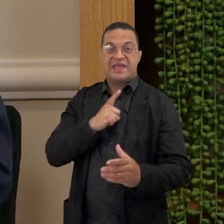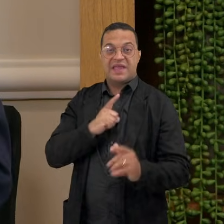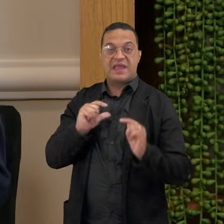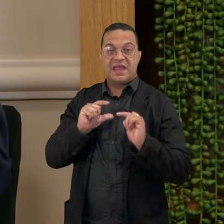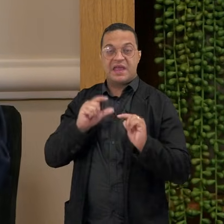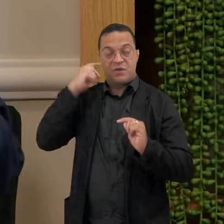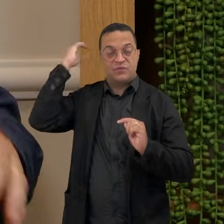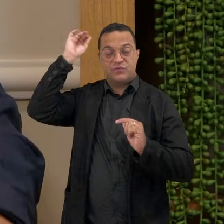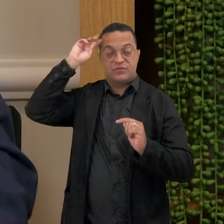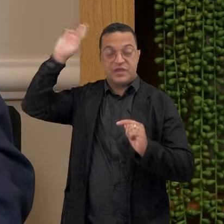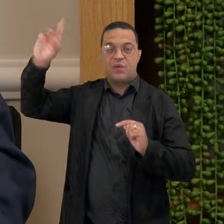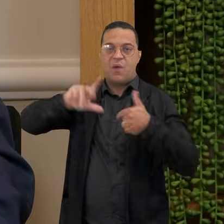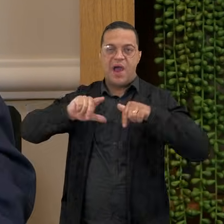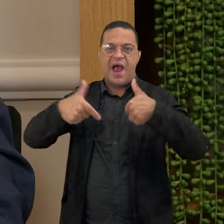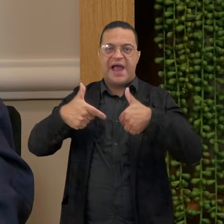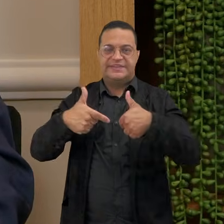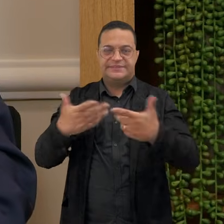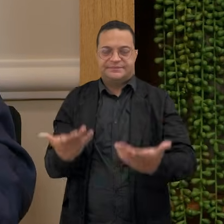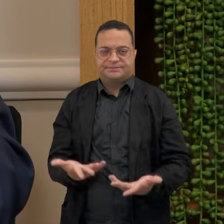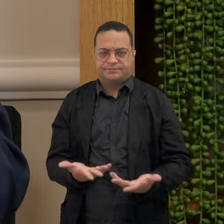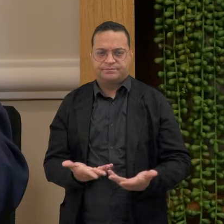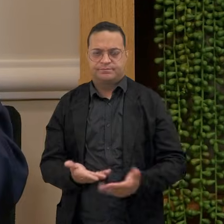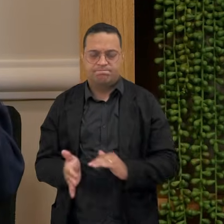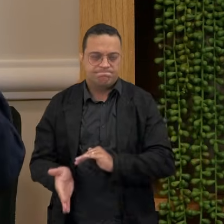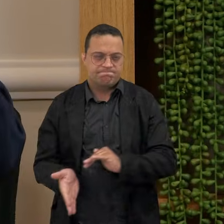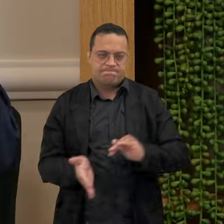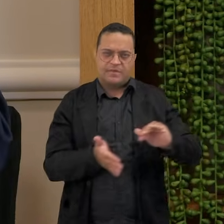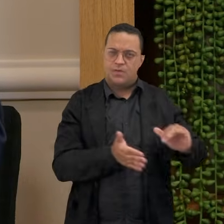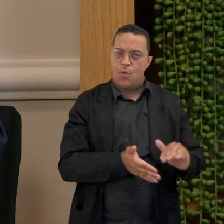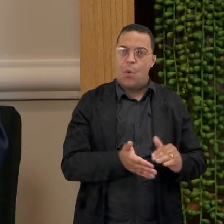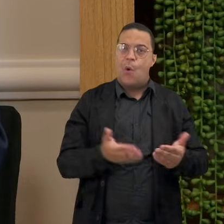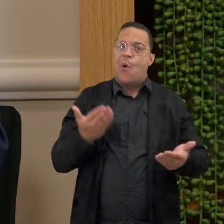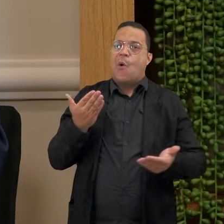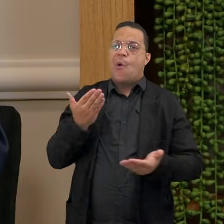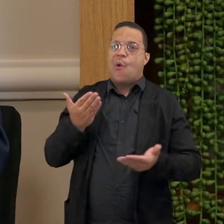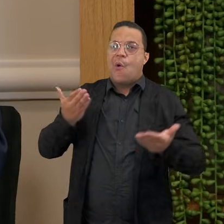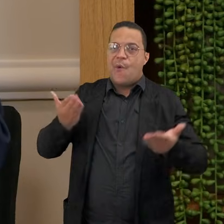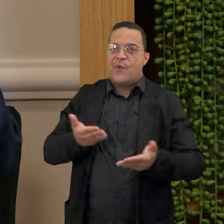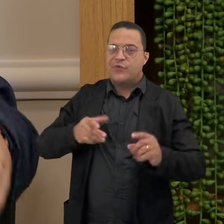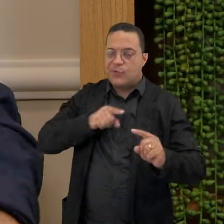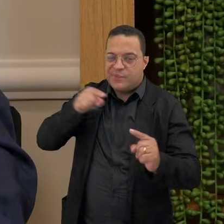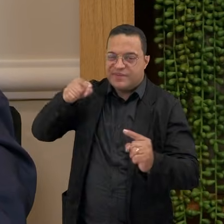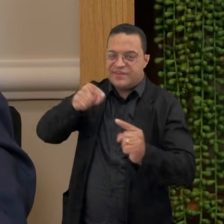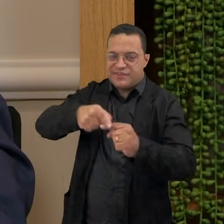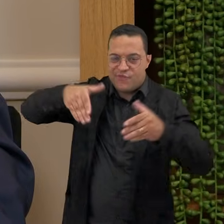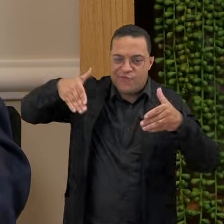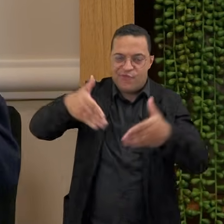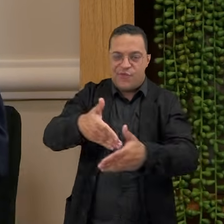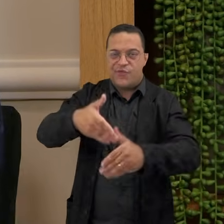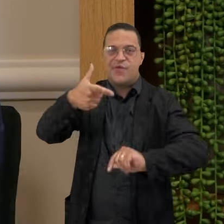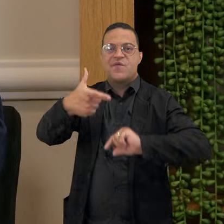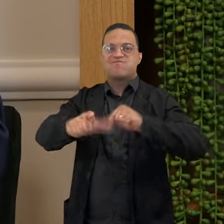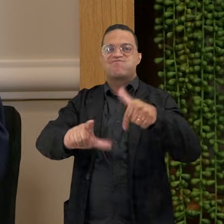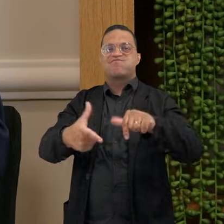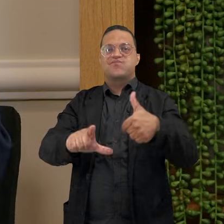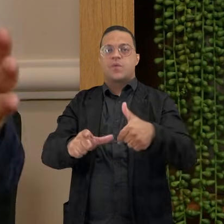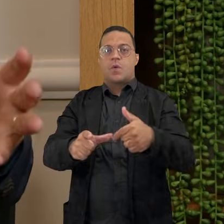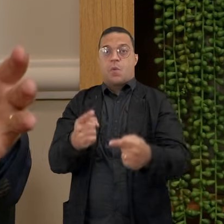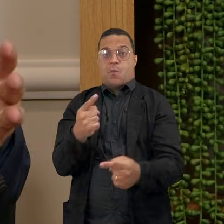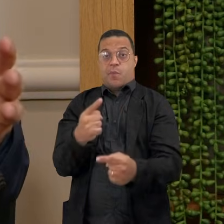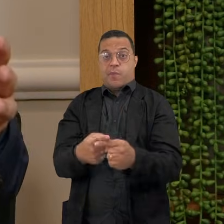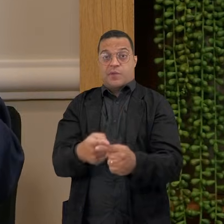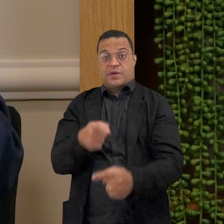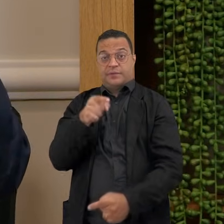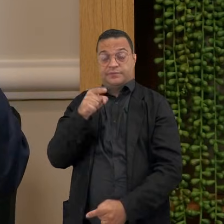Nós vamos citar aqui a nação de Israel, né? Poderia ser outra nação, mas vamos citar a nação de Israel. É o povo que Deus